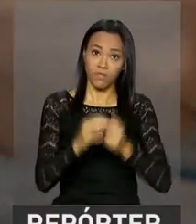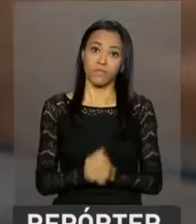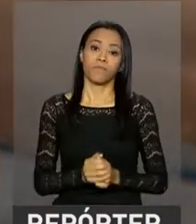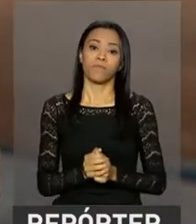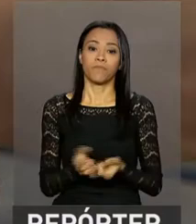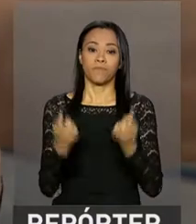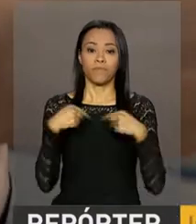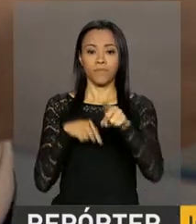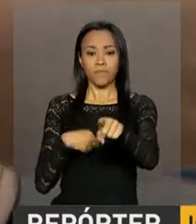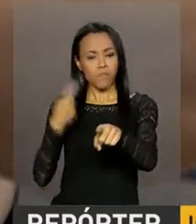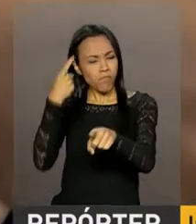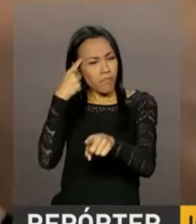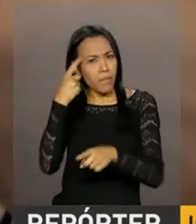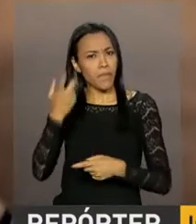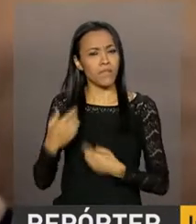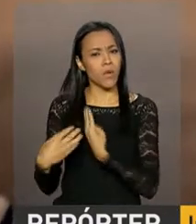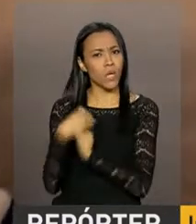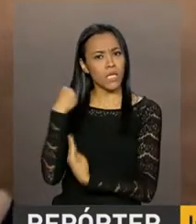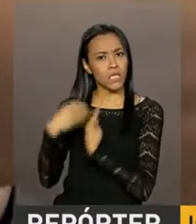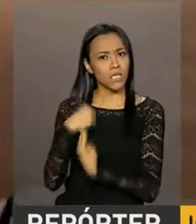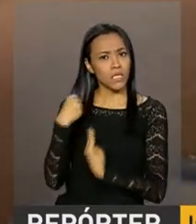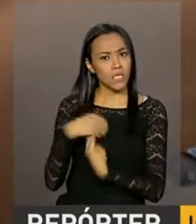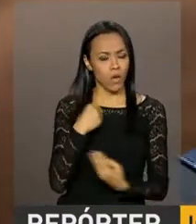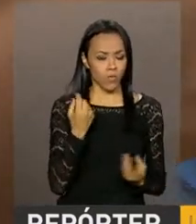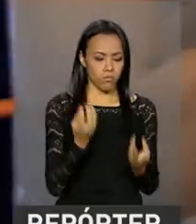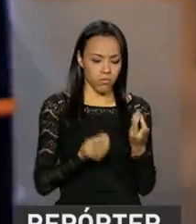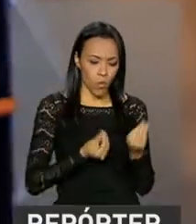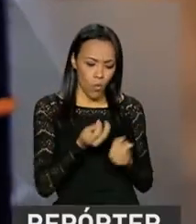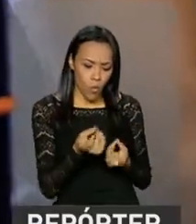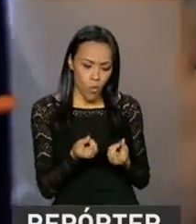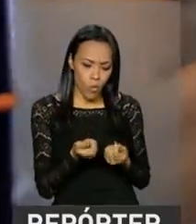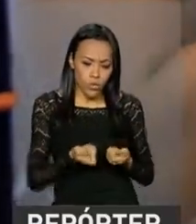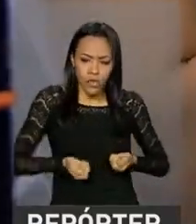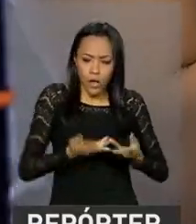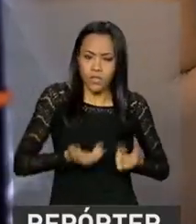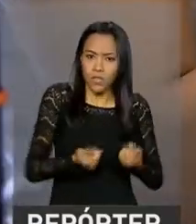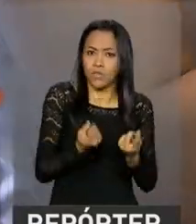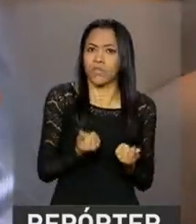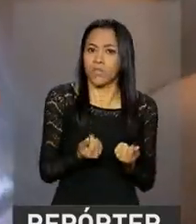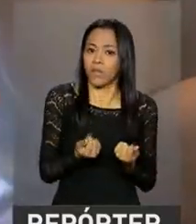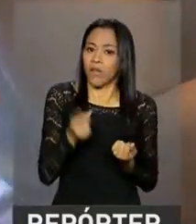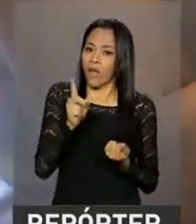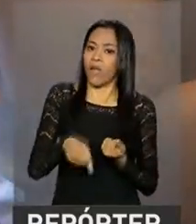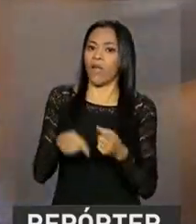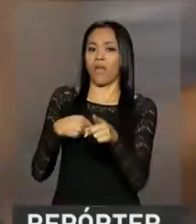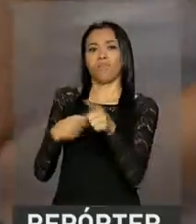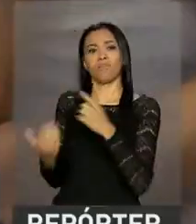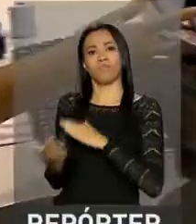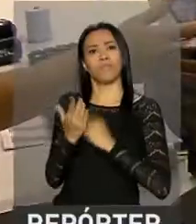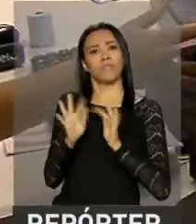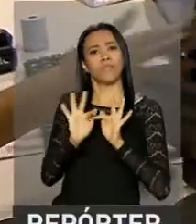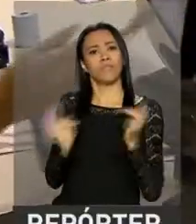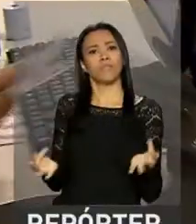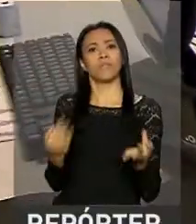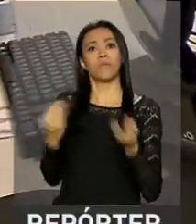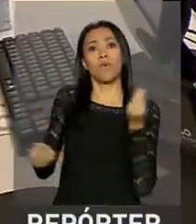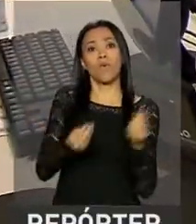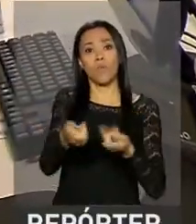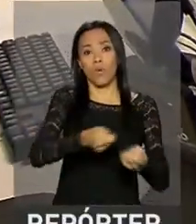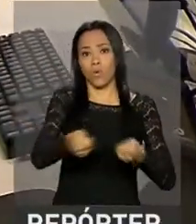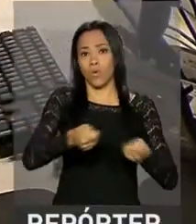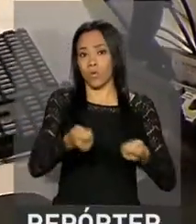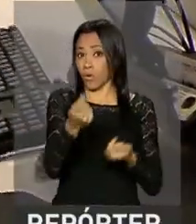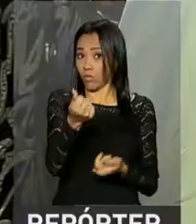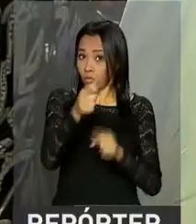imagine ter uma assessoria financeira na palma da mão o serviço pra te lembrar de forma bem simples como controlar o dinheiro